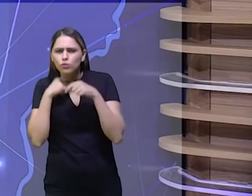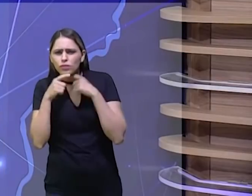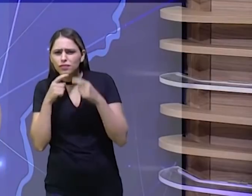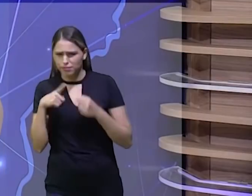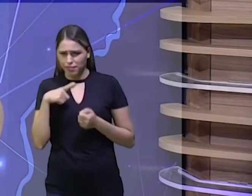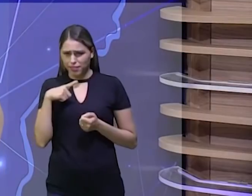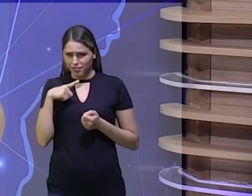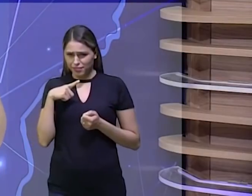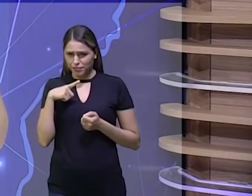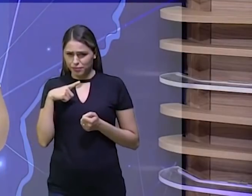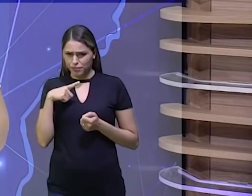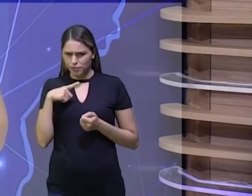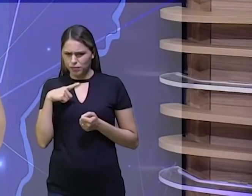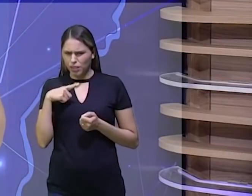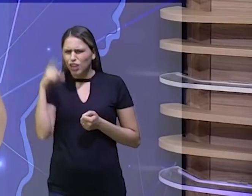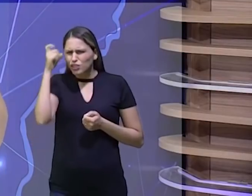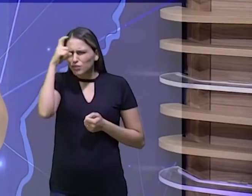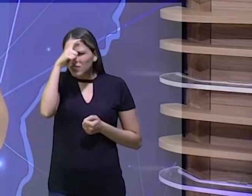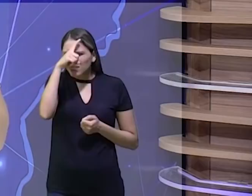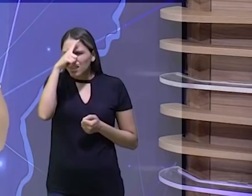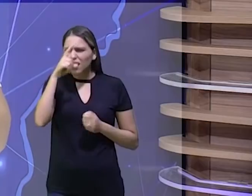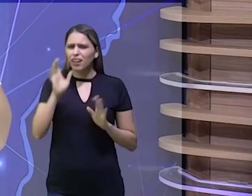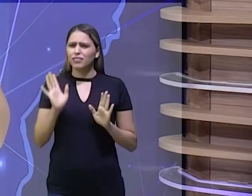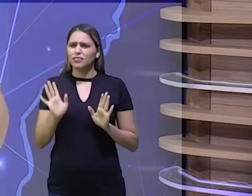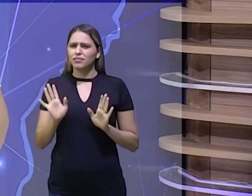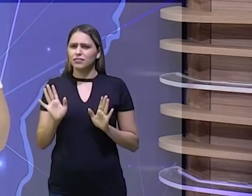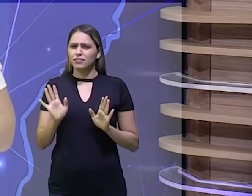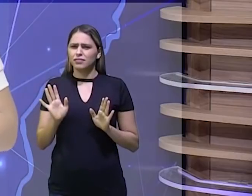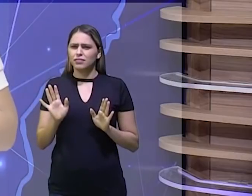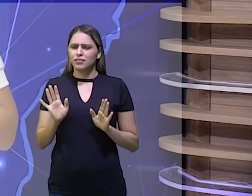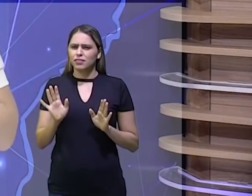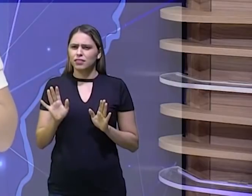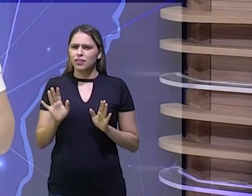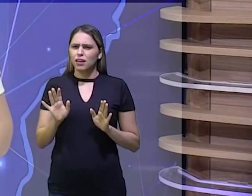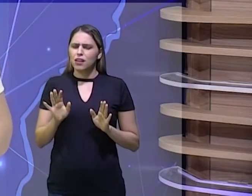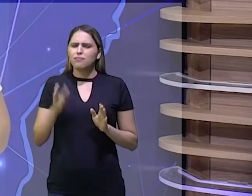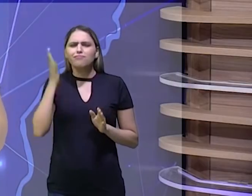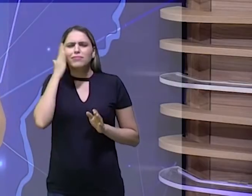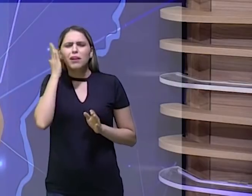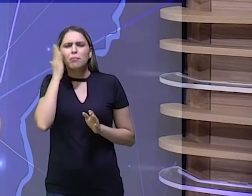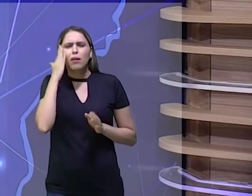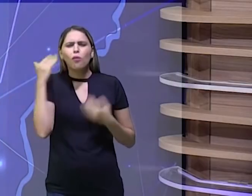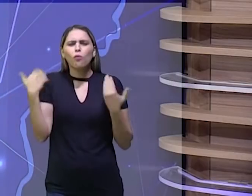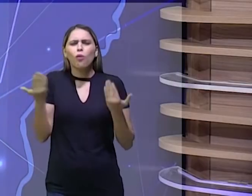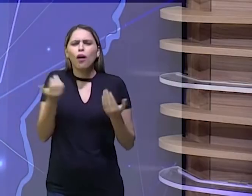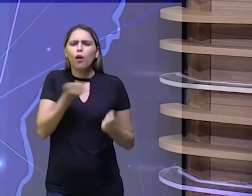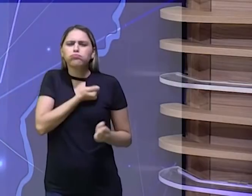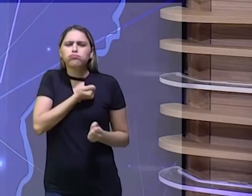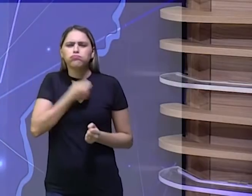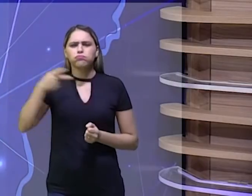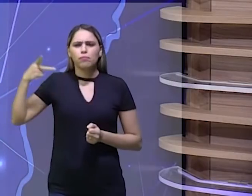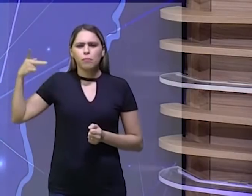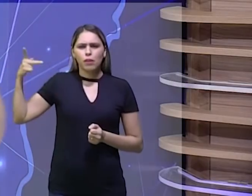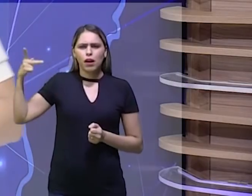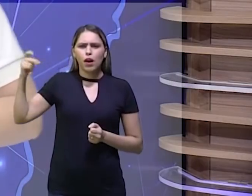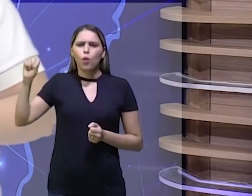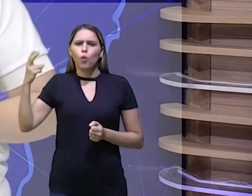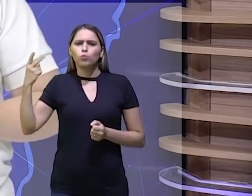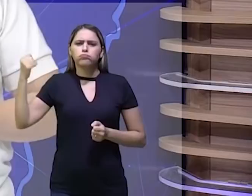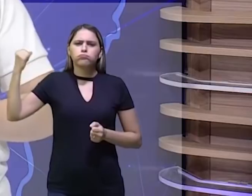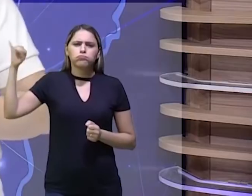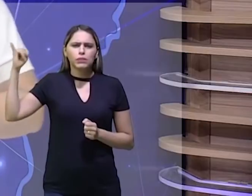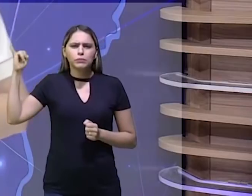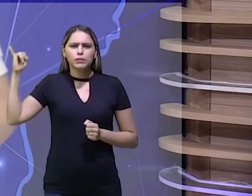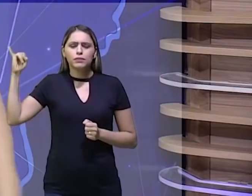Dúvidas? Está com dificuldade de resolver isso, encontrar quais são os números pares e números ímpares? Então vamos lá tirar